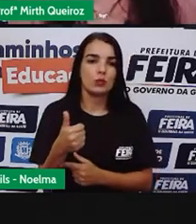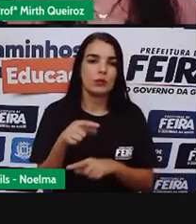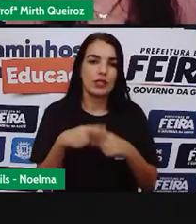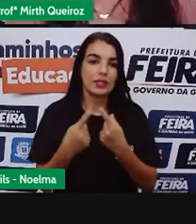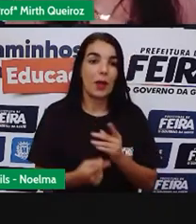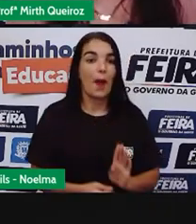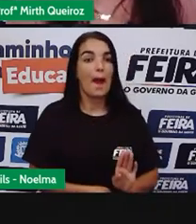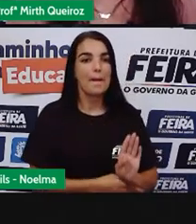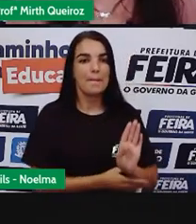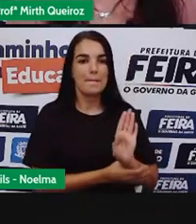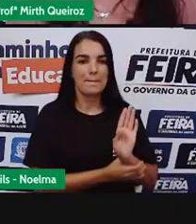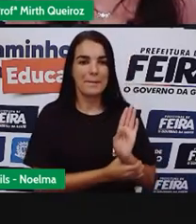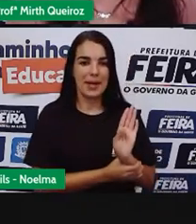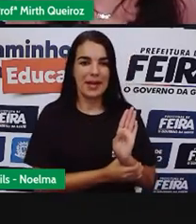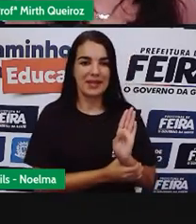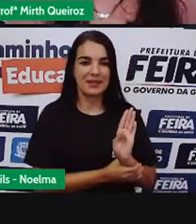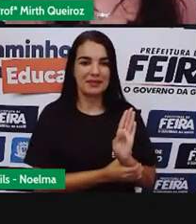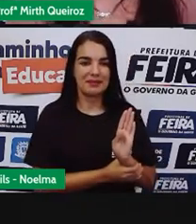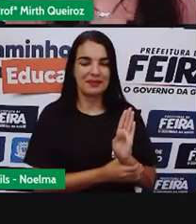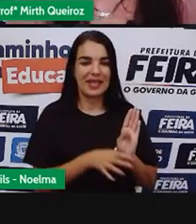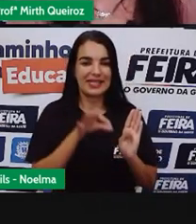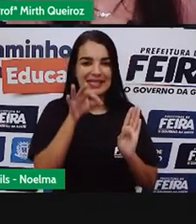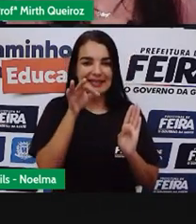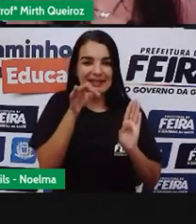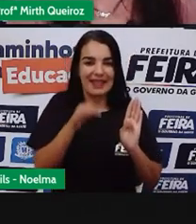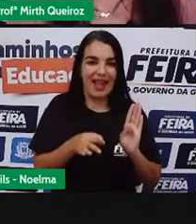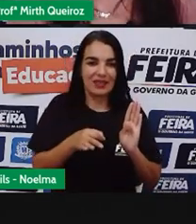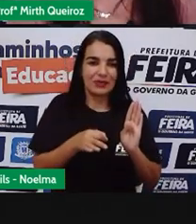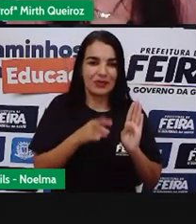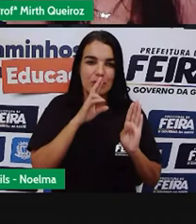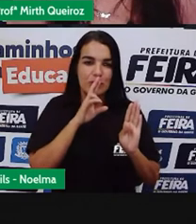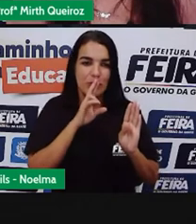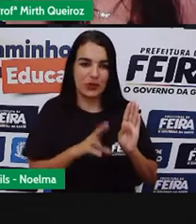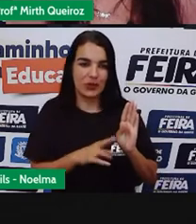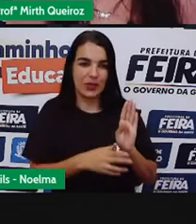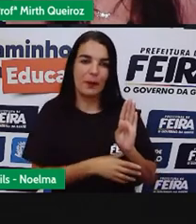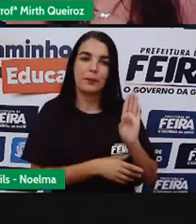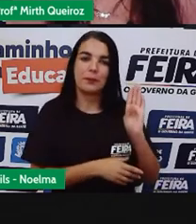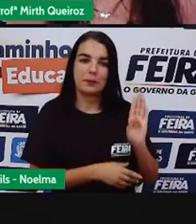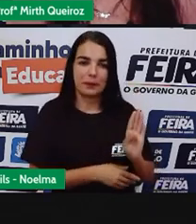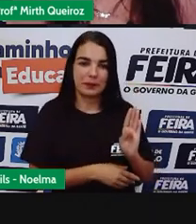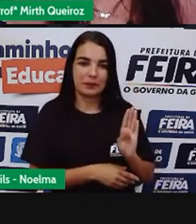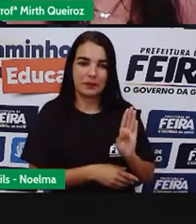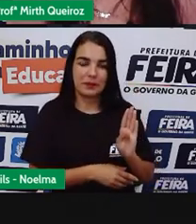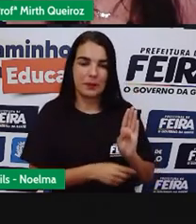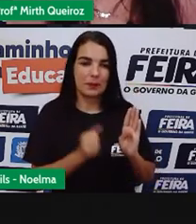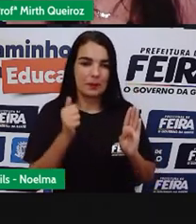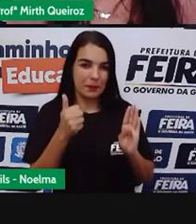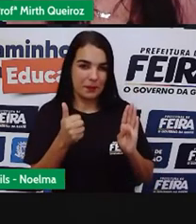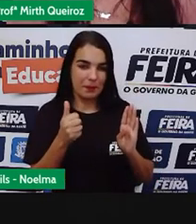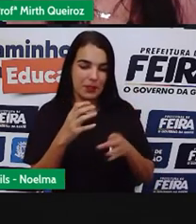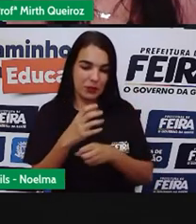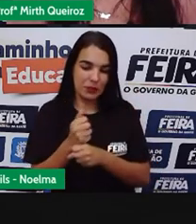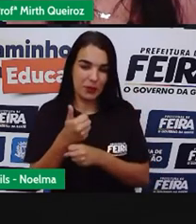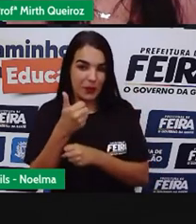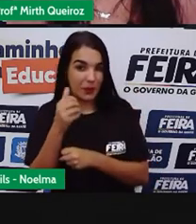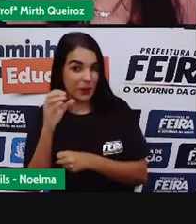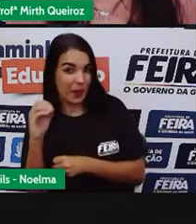21. Então, a alternativa B, que é o numeral 21. Quem acertou, fez aí 10